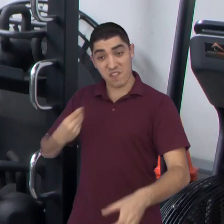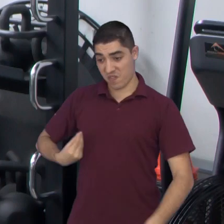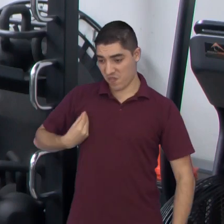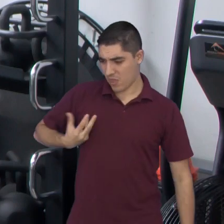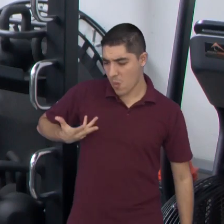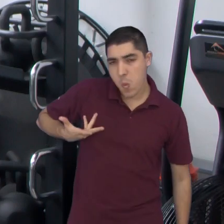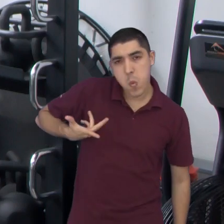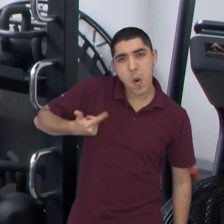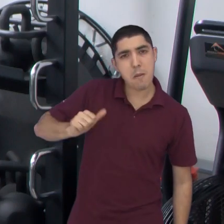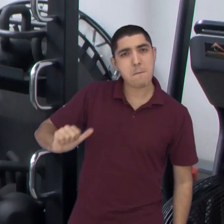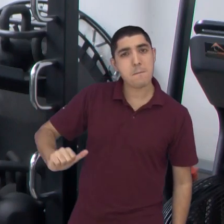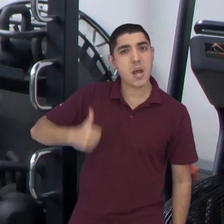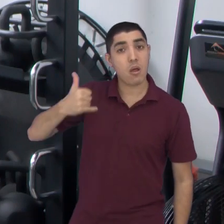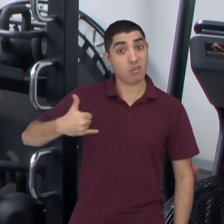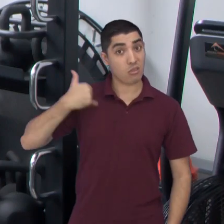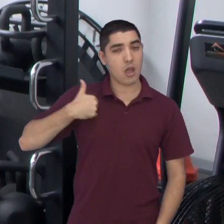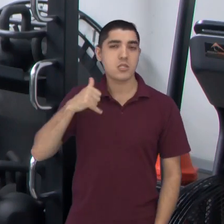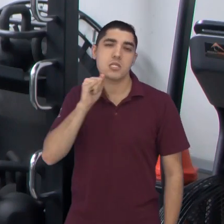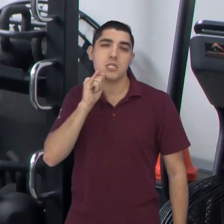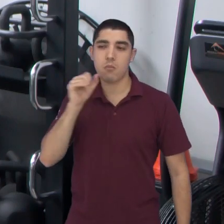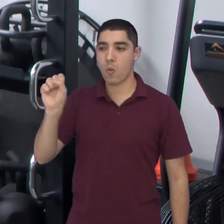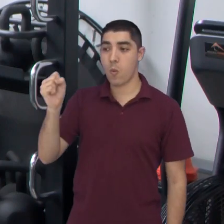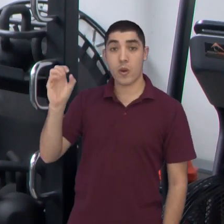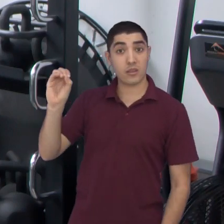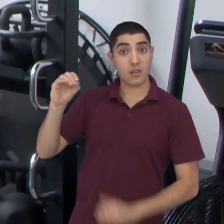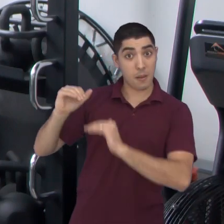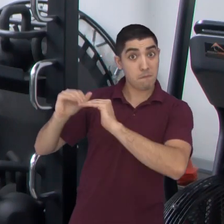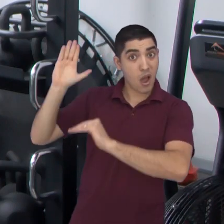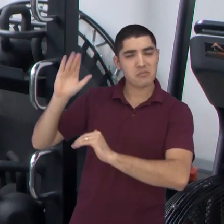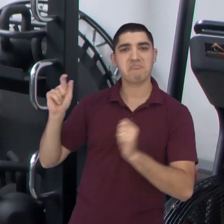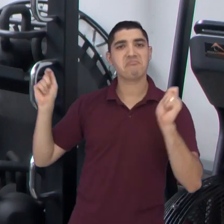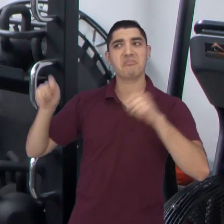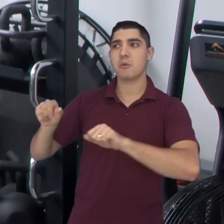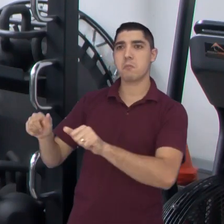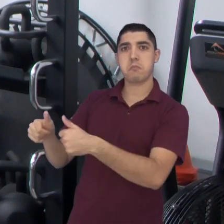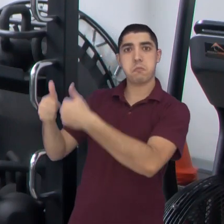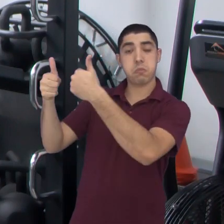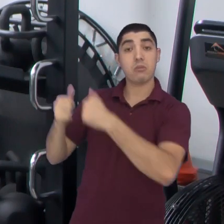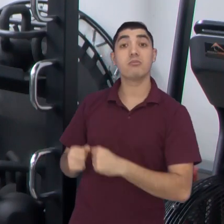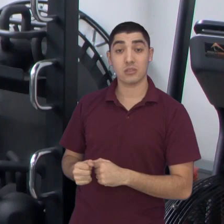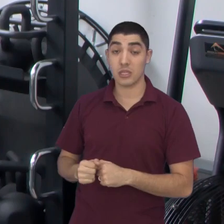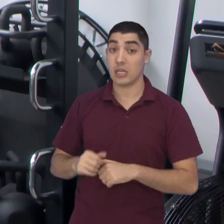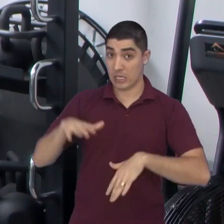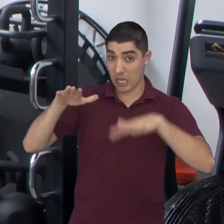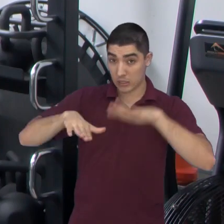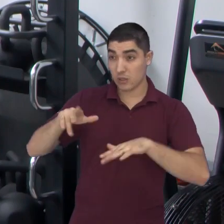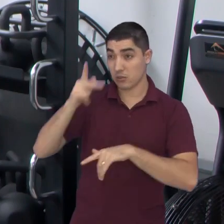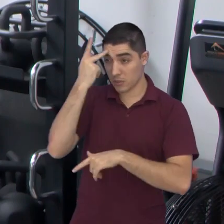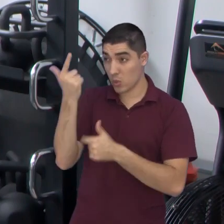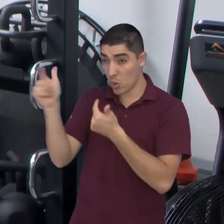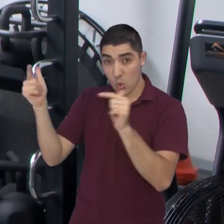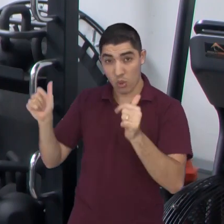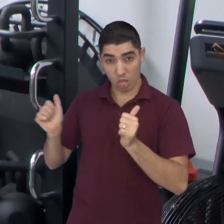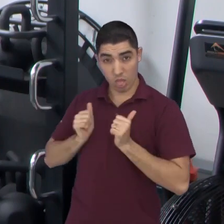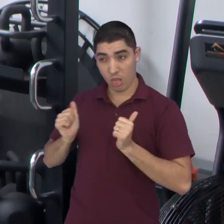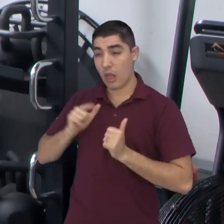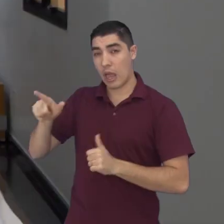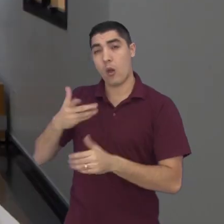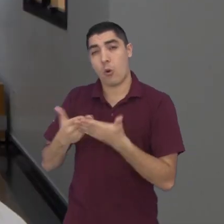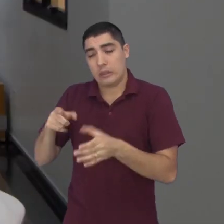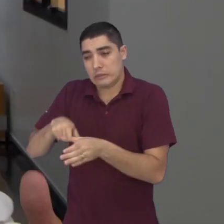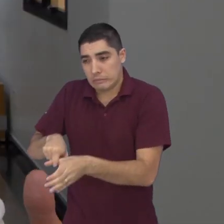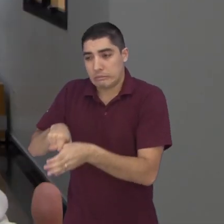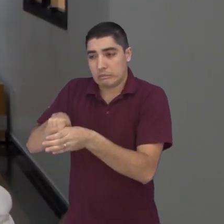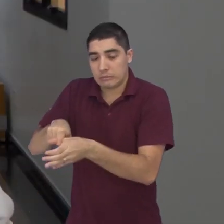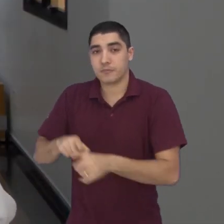mais qualidade de vida naquela faixa etária 80 mais por exemplo entendeu onde a gente já é muito comum a dependência física de outras pessoas